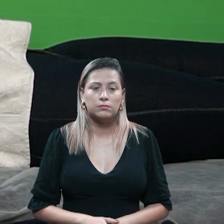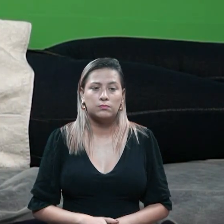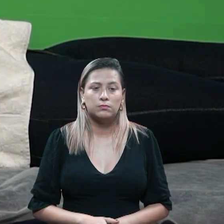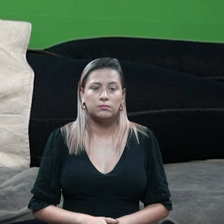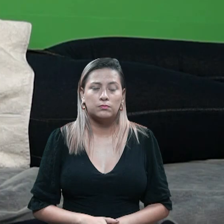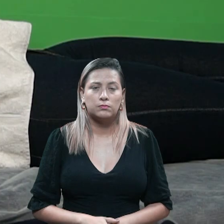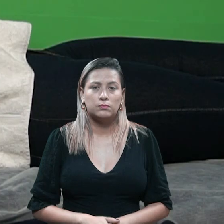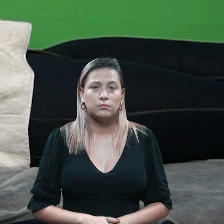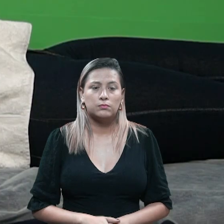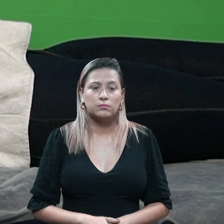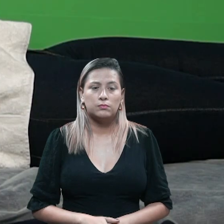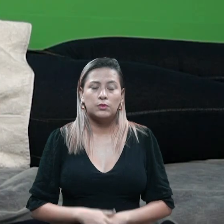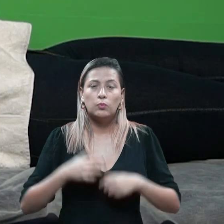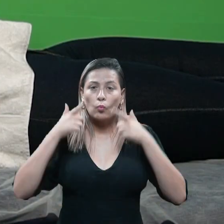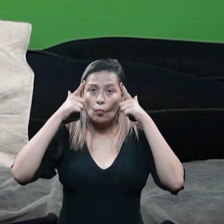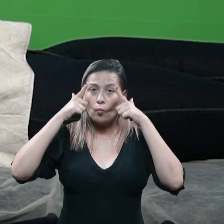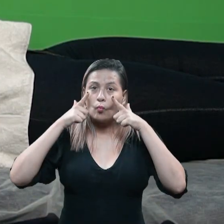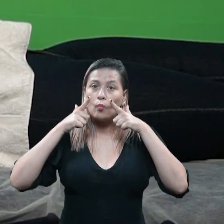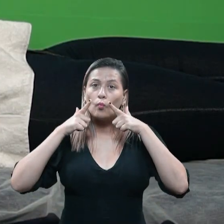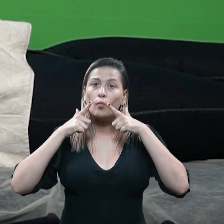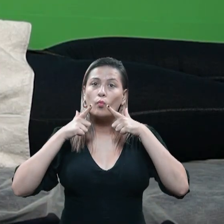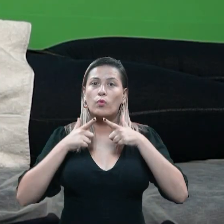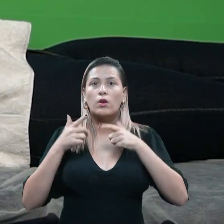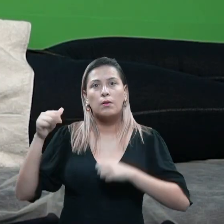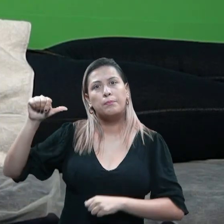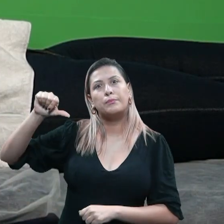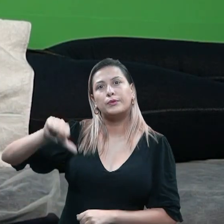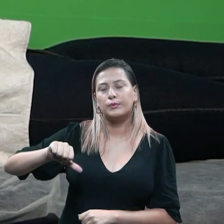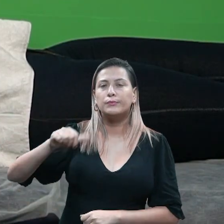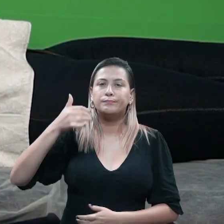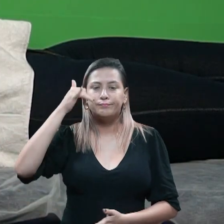a situação da pele complique, fazendo uma limpeza